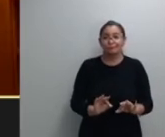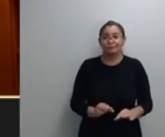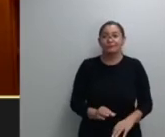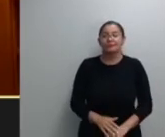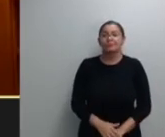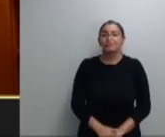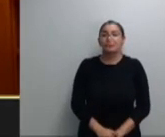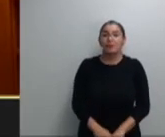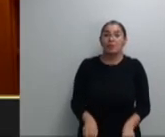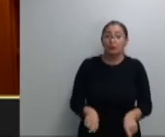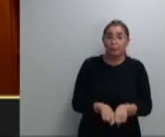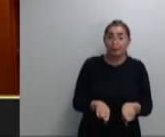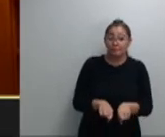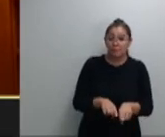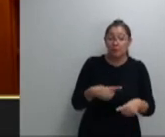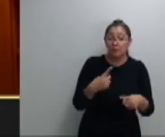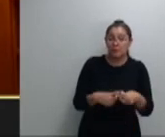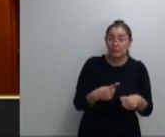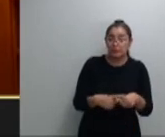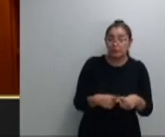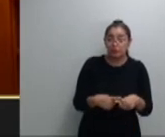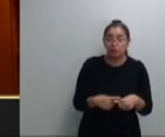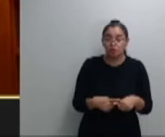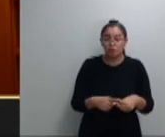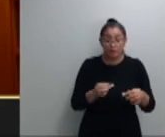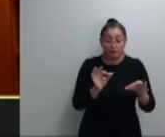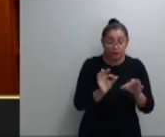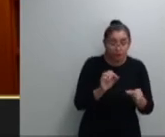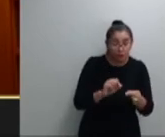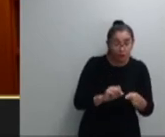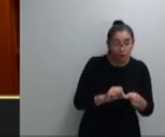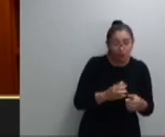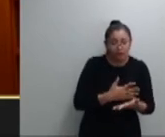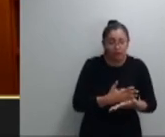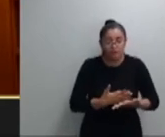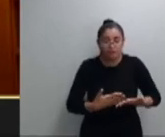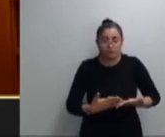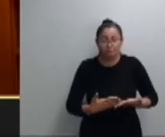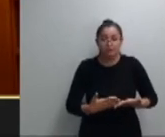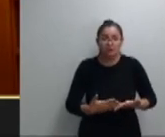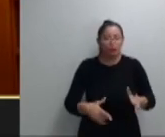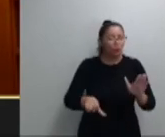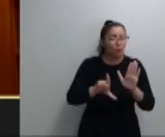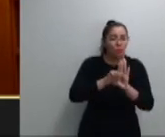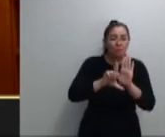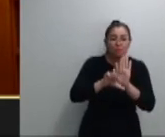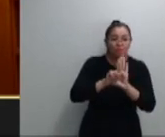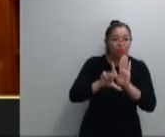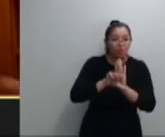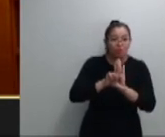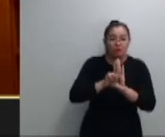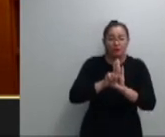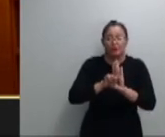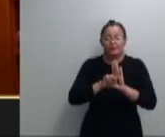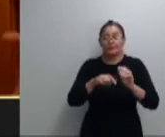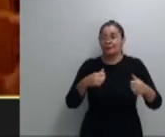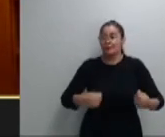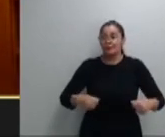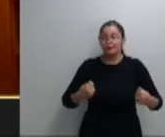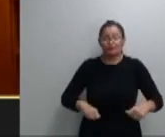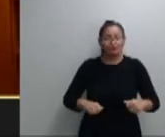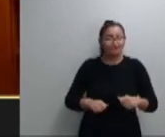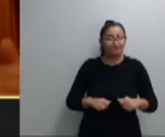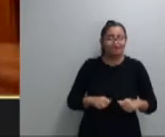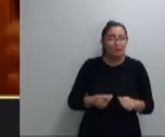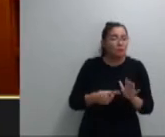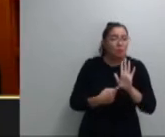também porque, no momento em que ela faz alienação, não há na lei, em nenhum lugar, a necessidade de estorno, como se verifica, por exemplo,